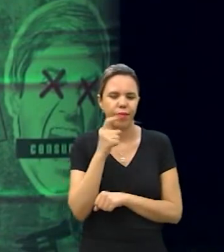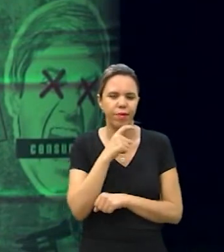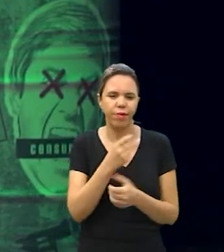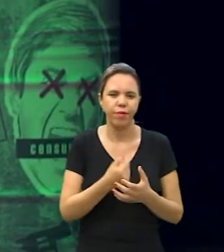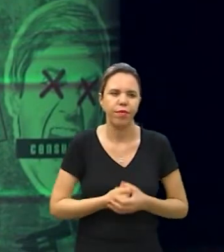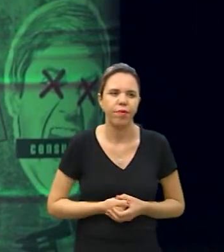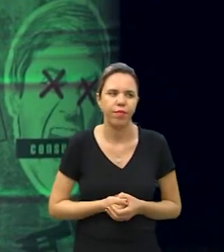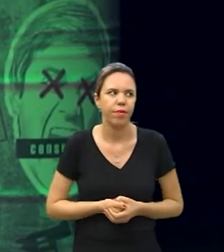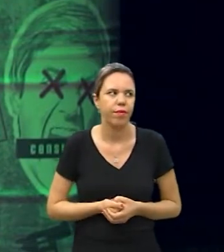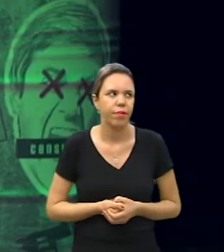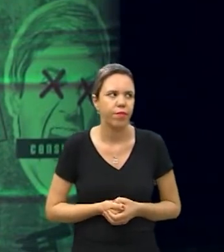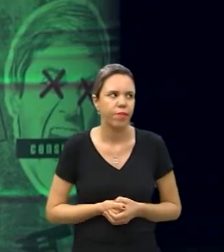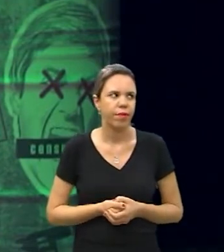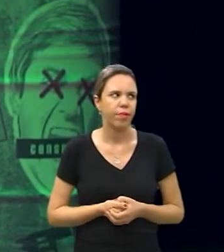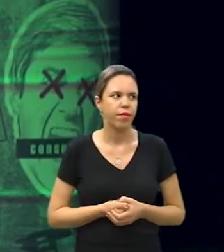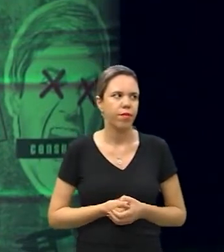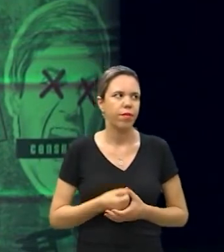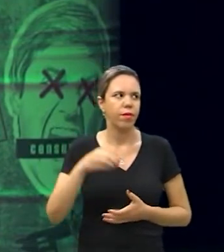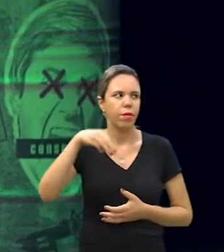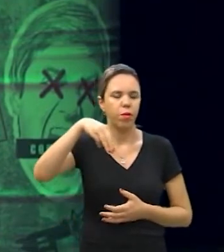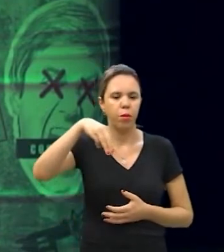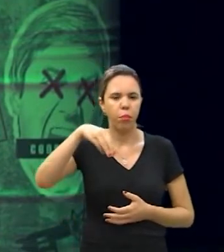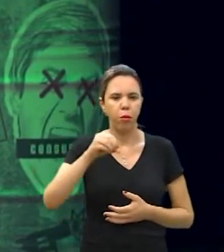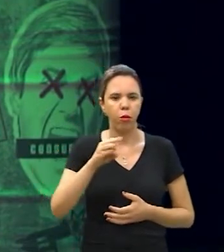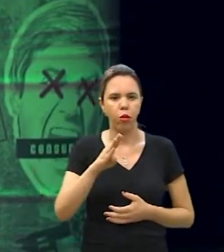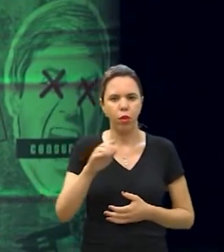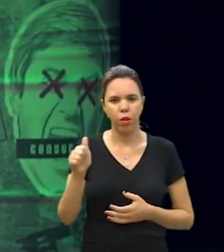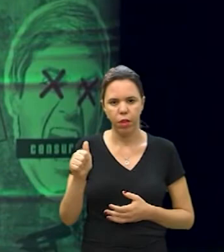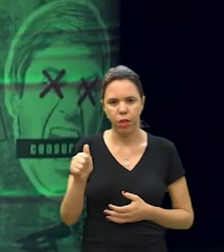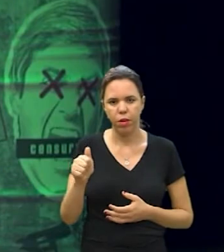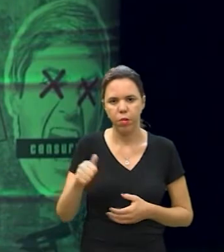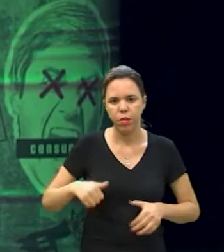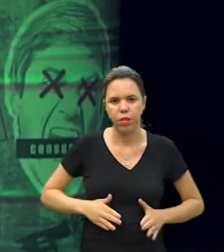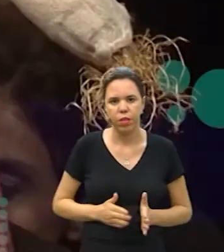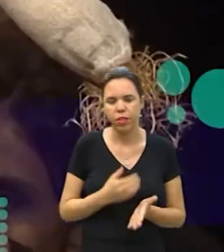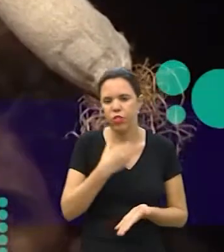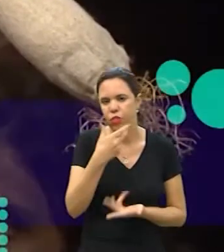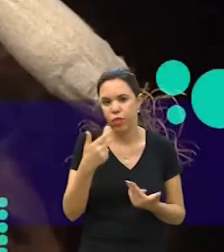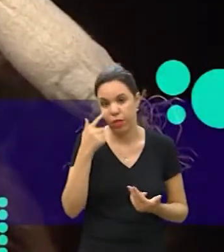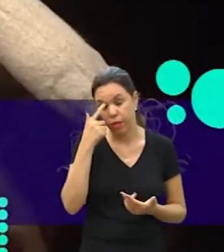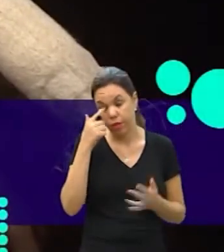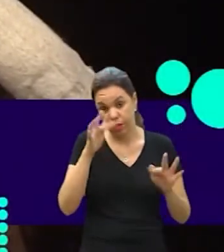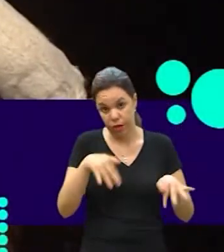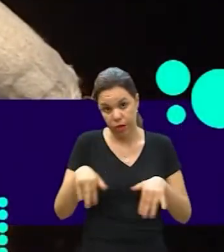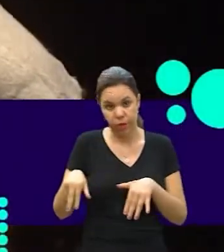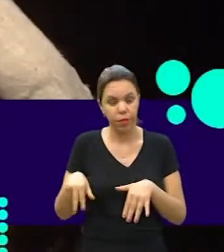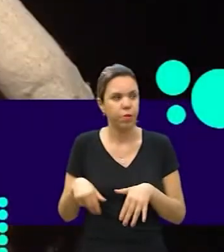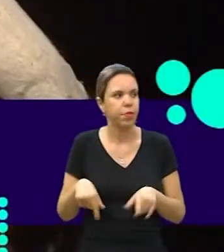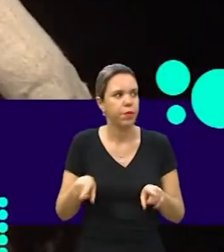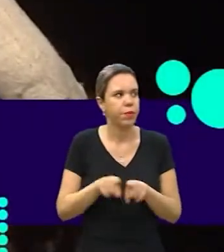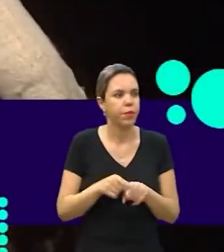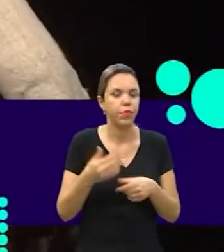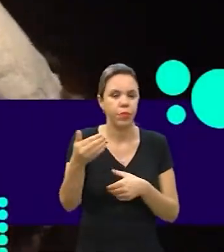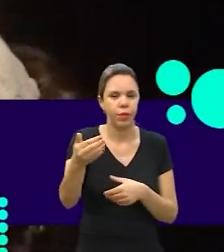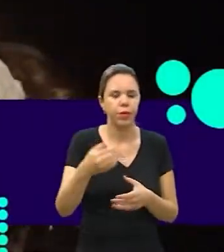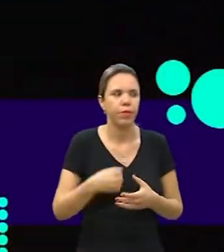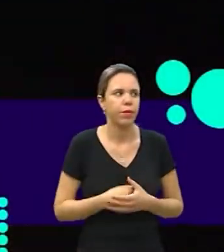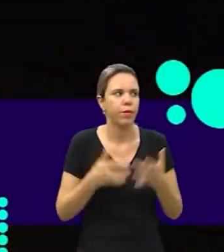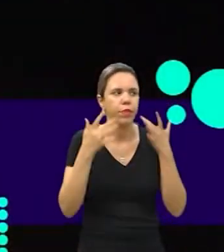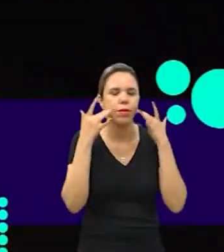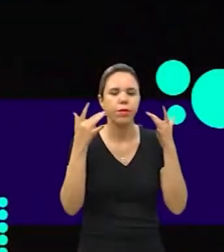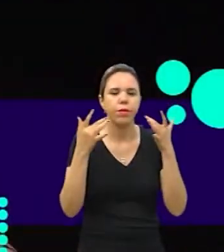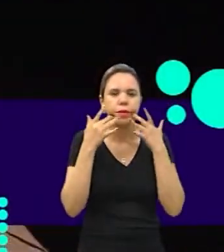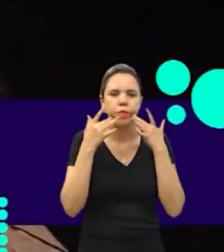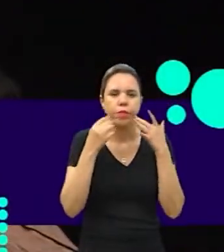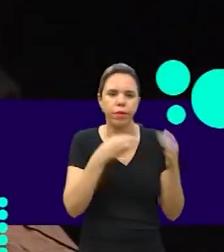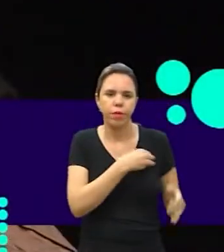mano? Moema, o cara nasceu no Frutaria, tá ligado? Este final de semana e também no próximo, no